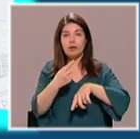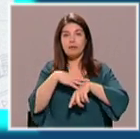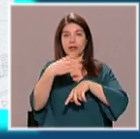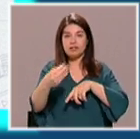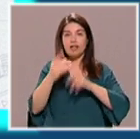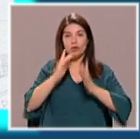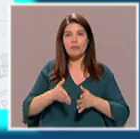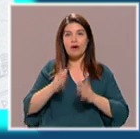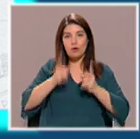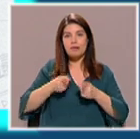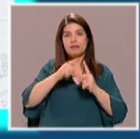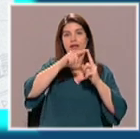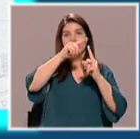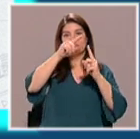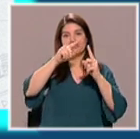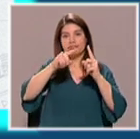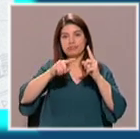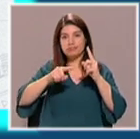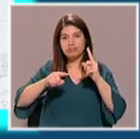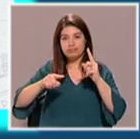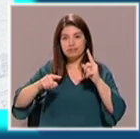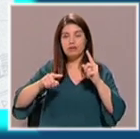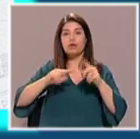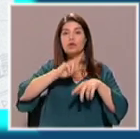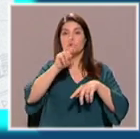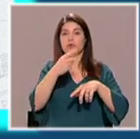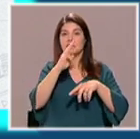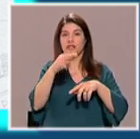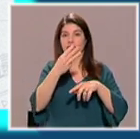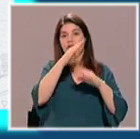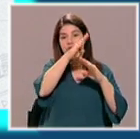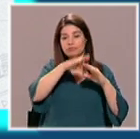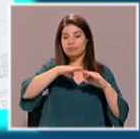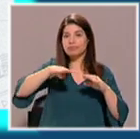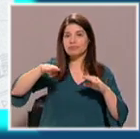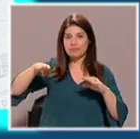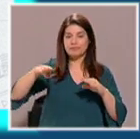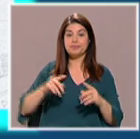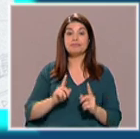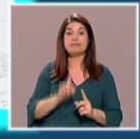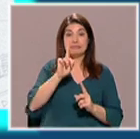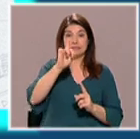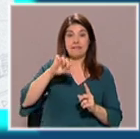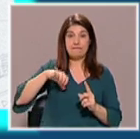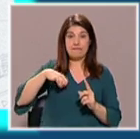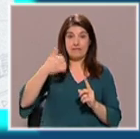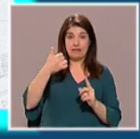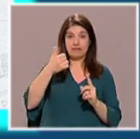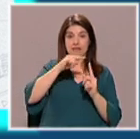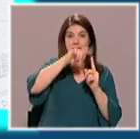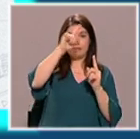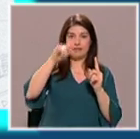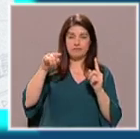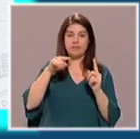as 2 e as 3 horas acaba por estabilizar. Contudo, na curva representada a verde, verificamos que a concentração